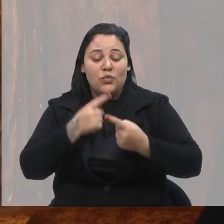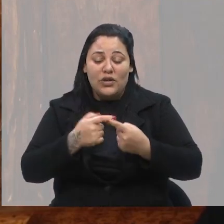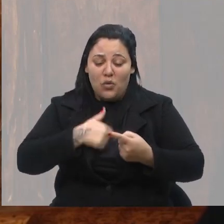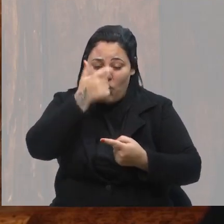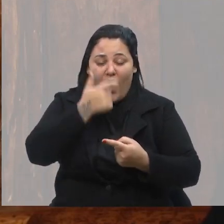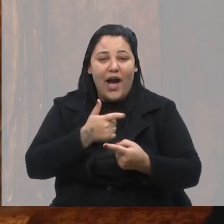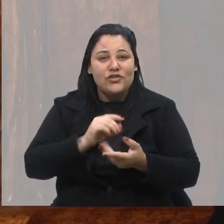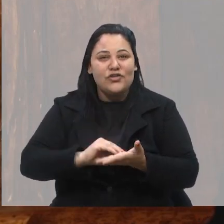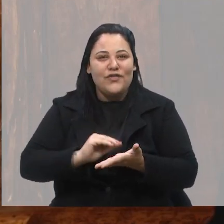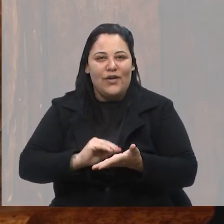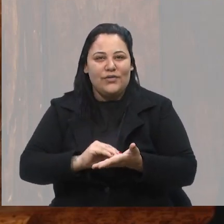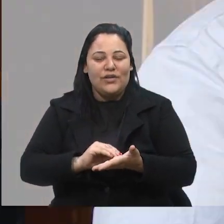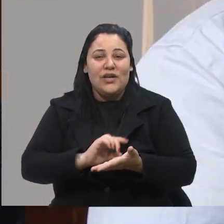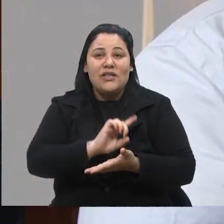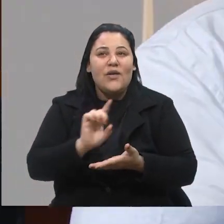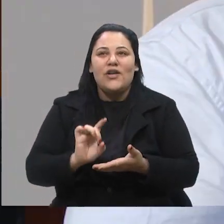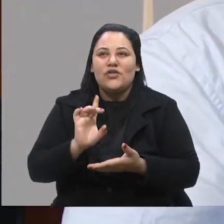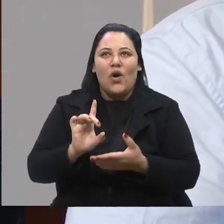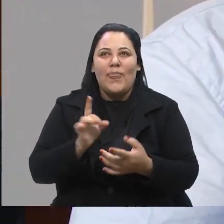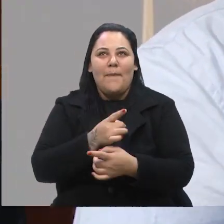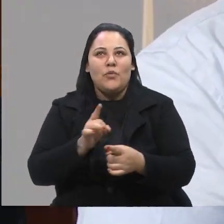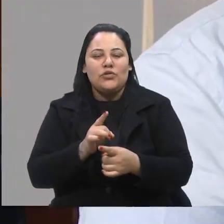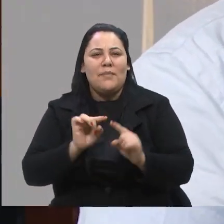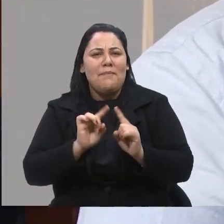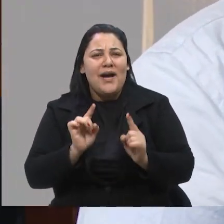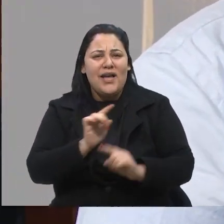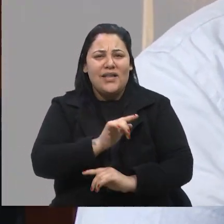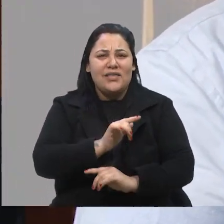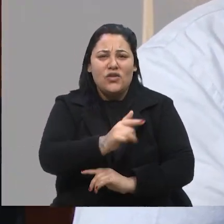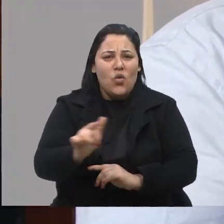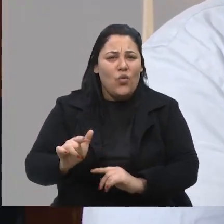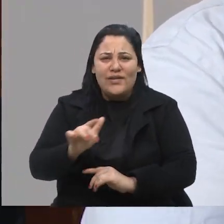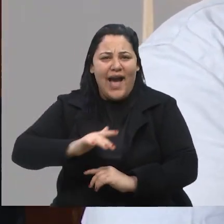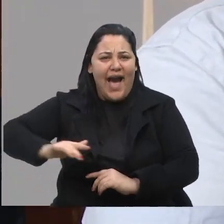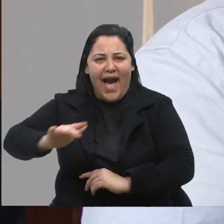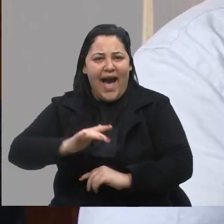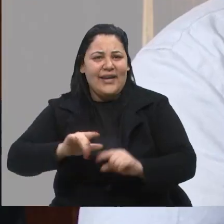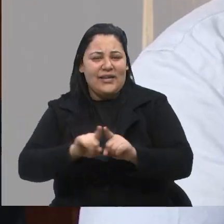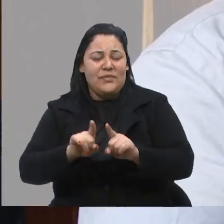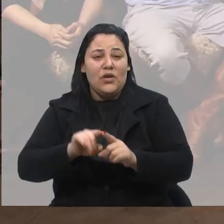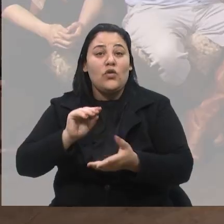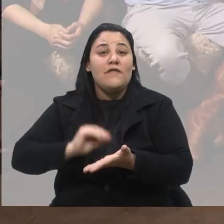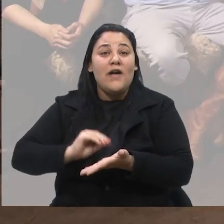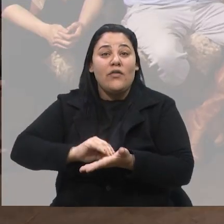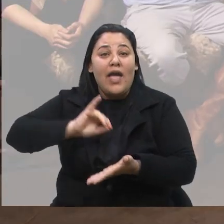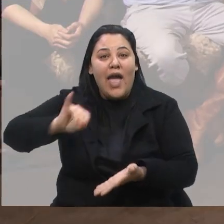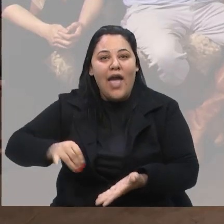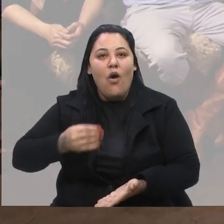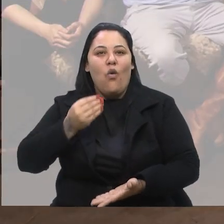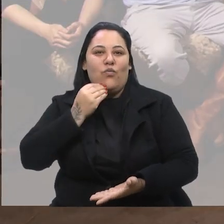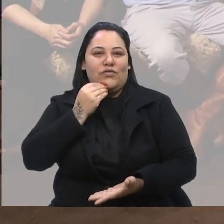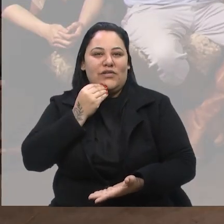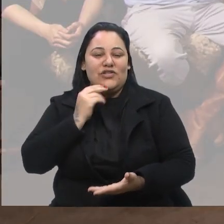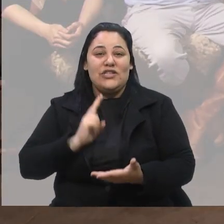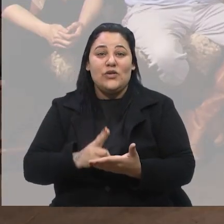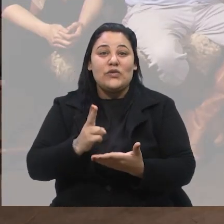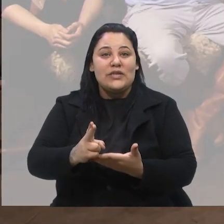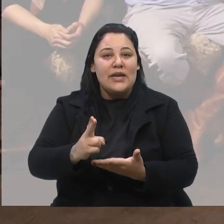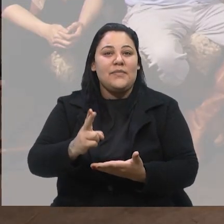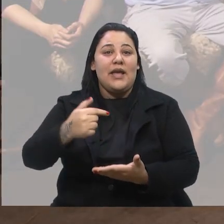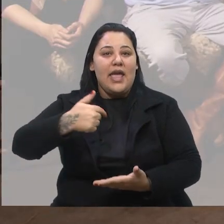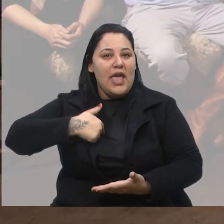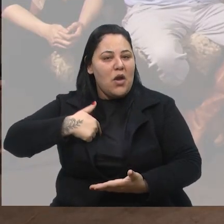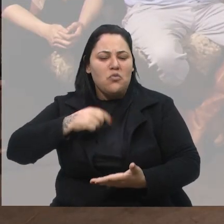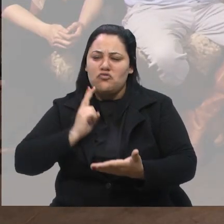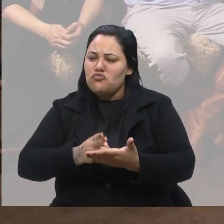falta, não só na parte da música, mas em vários outros segmentos, né? É a oportunidade. E eu sempre tive essa